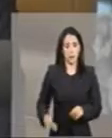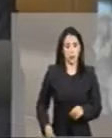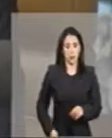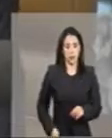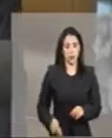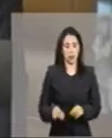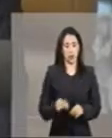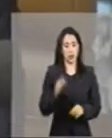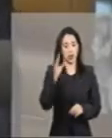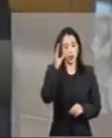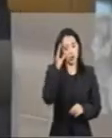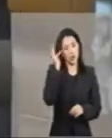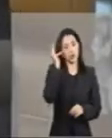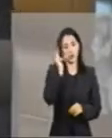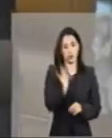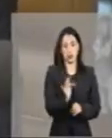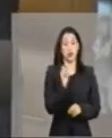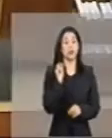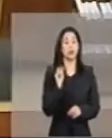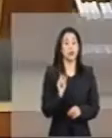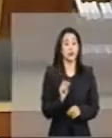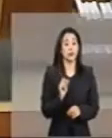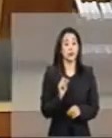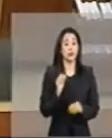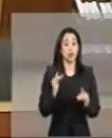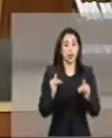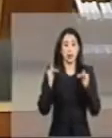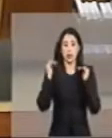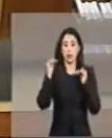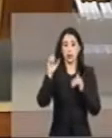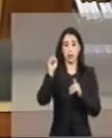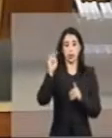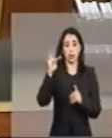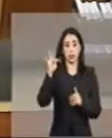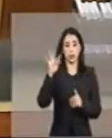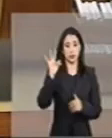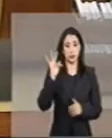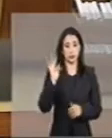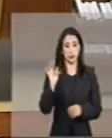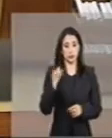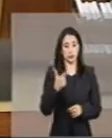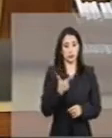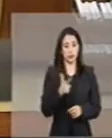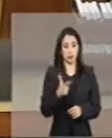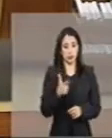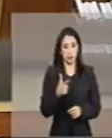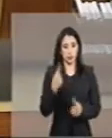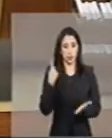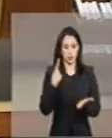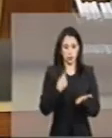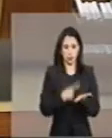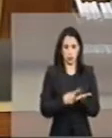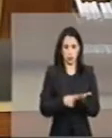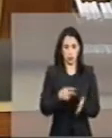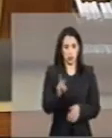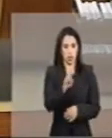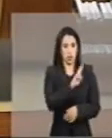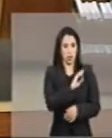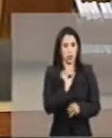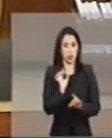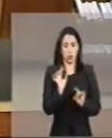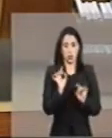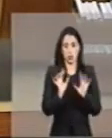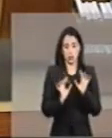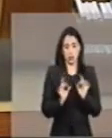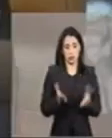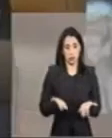Fachin, que o Supremo Tribunal Federal não detém competência exclusiva para